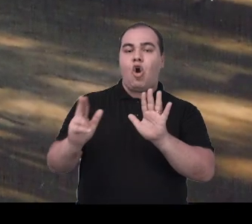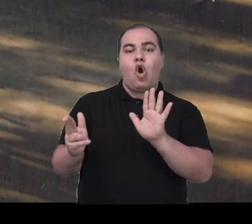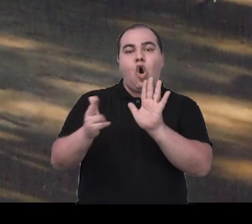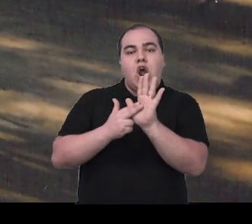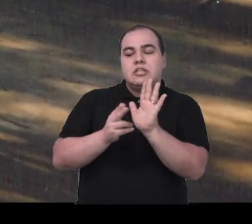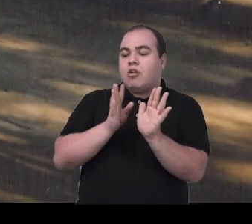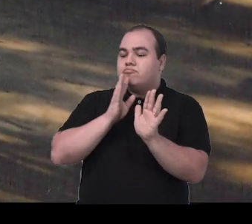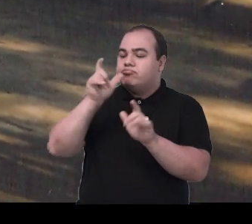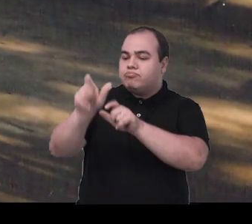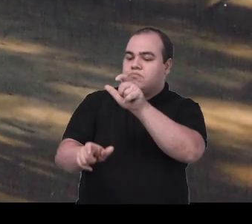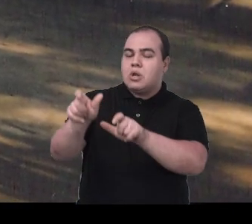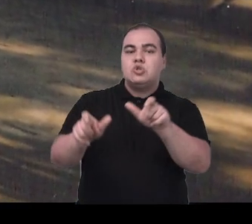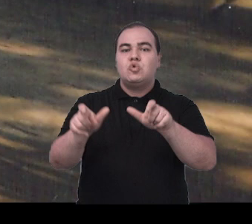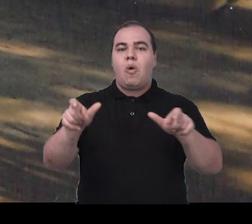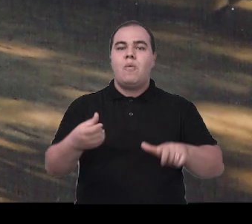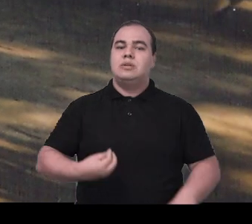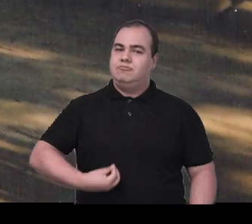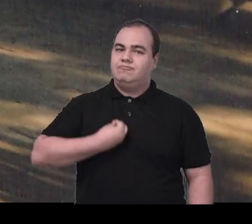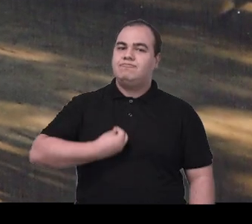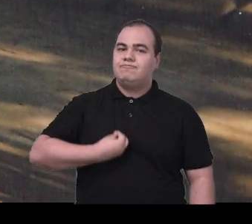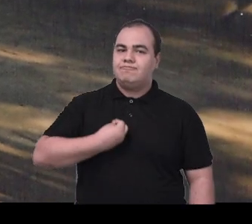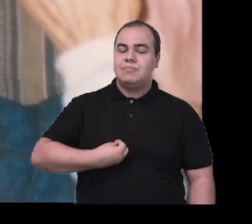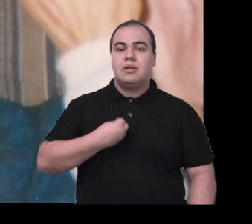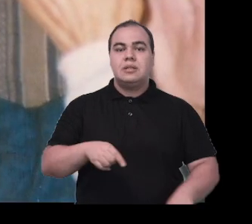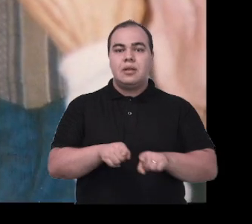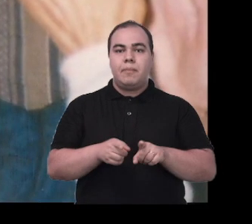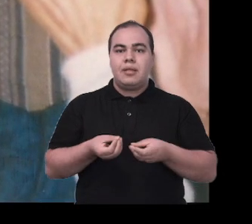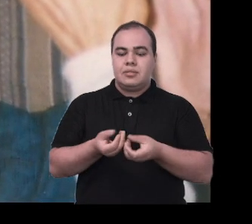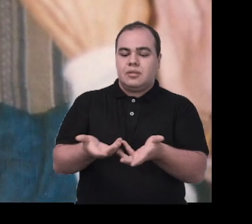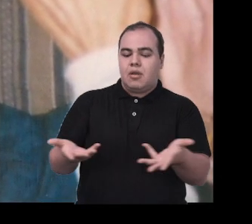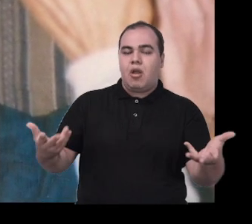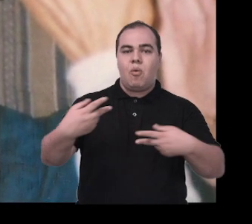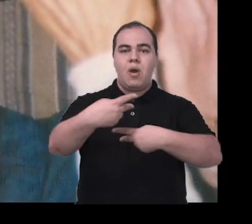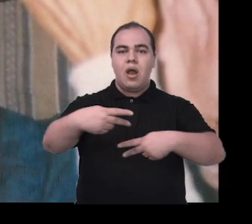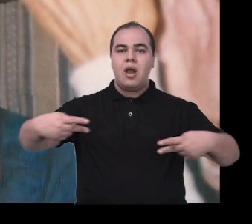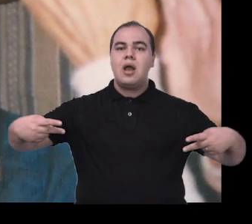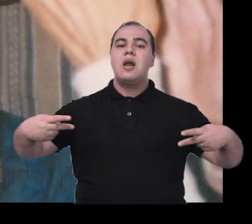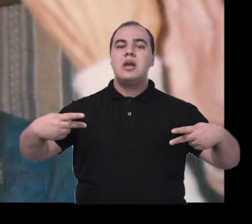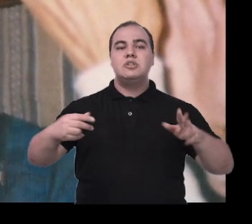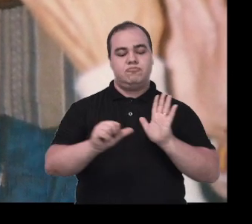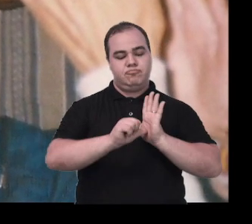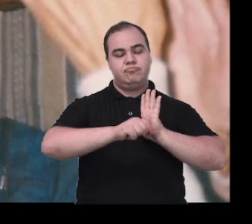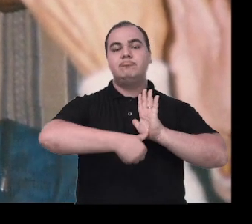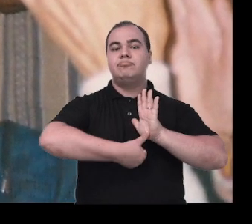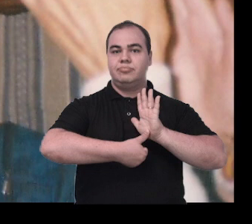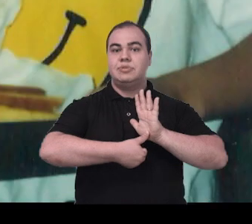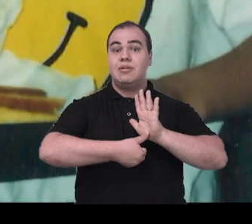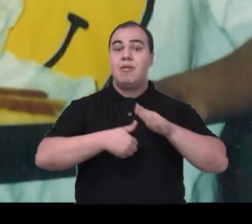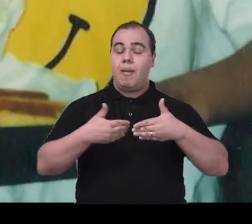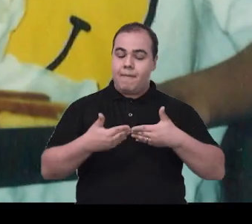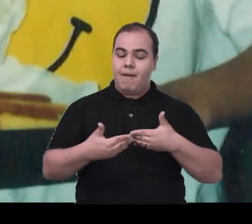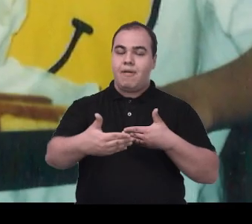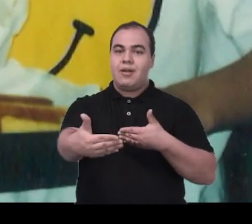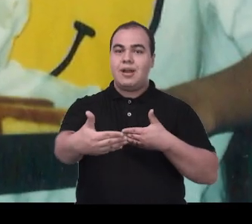vieram reconhecê-los como pessoas existentes, né? E deu a eles então uma carteira de identidade